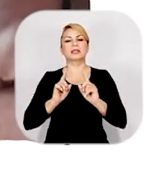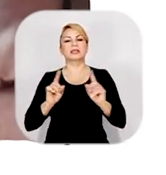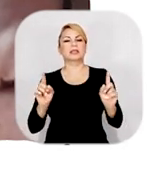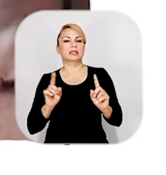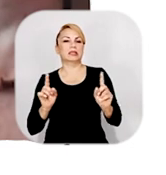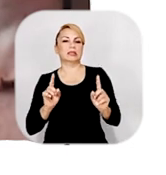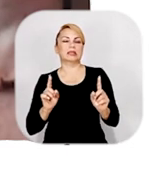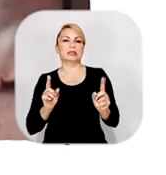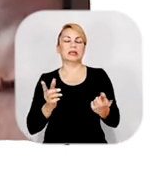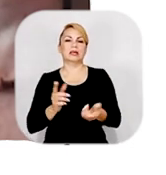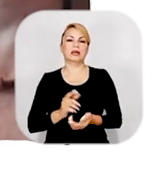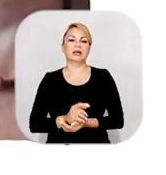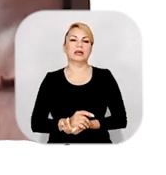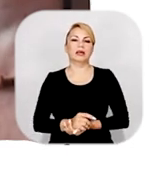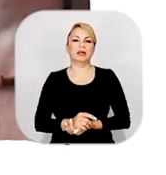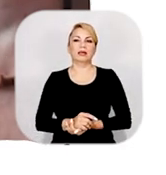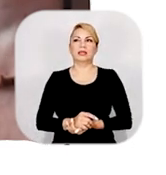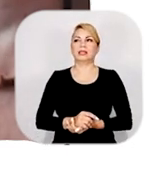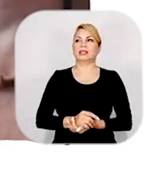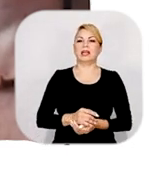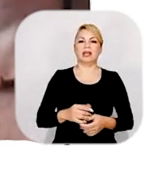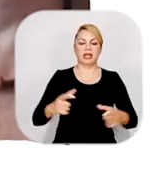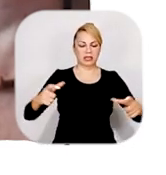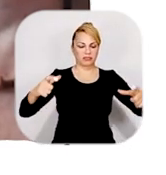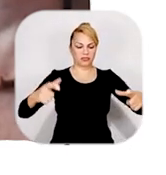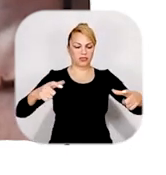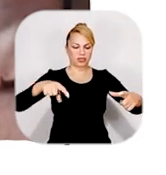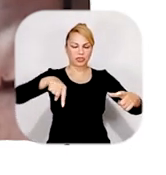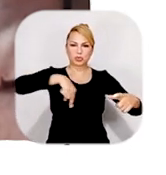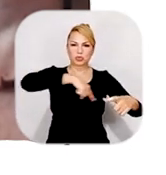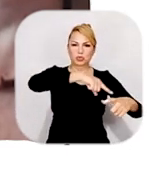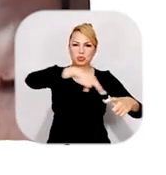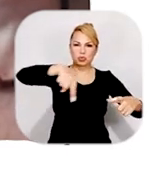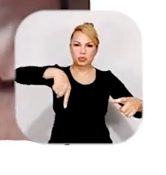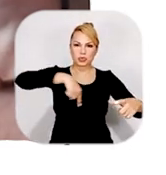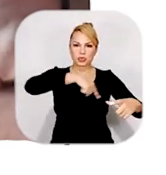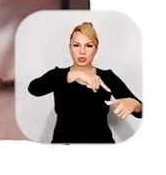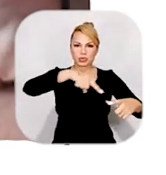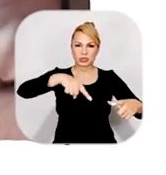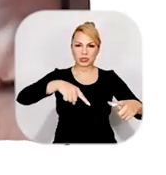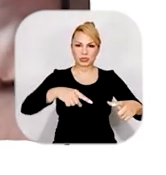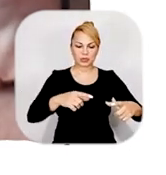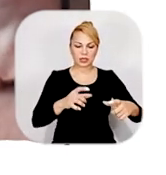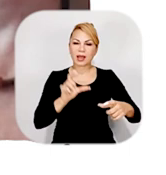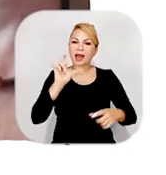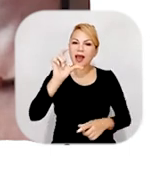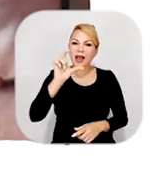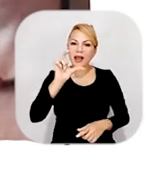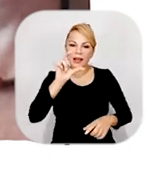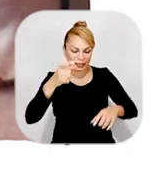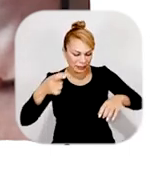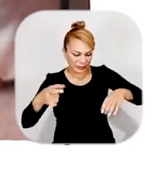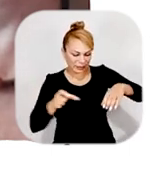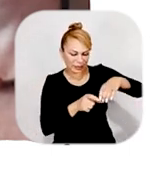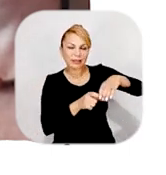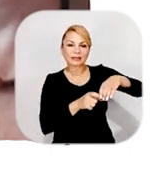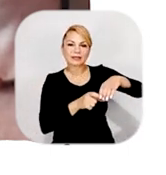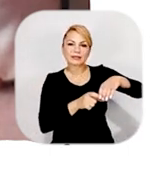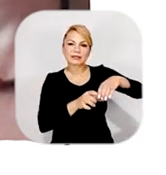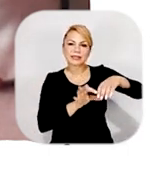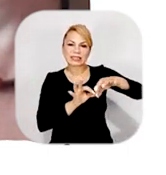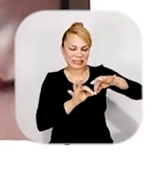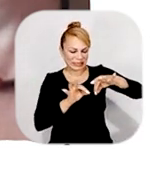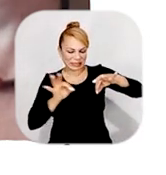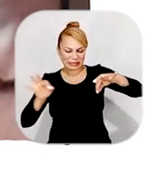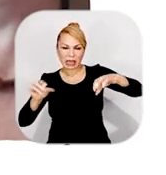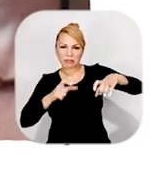não precisa mais de discos, fitas. Eu trabalhei com fitas ainda, né? Com fita cassete. Não